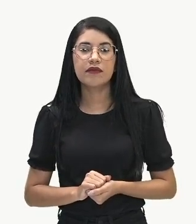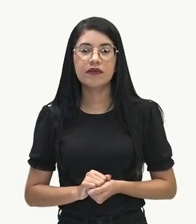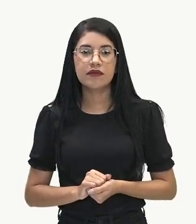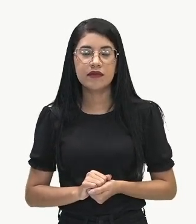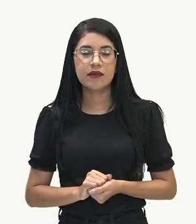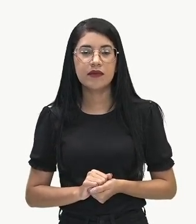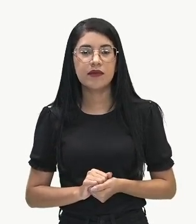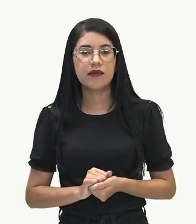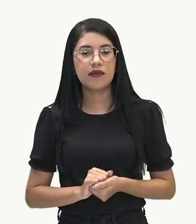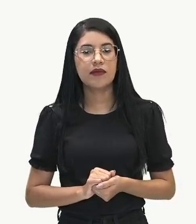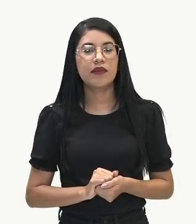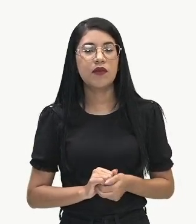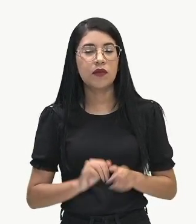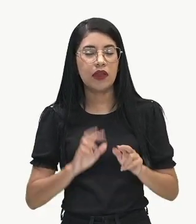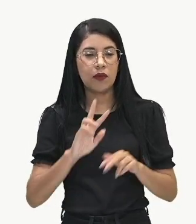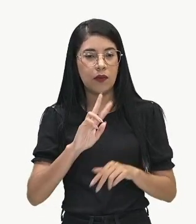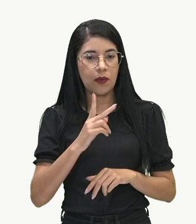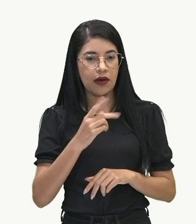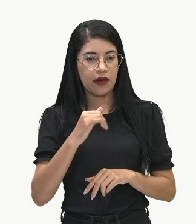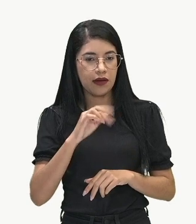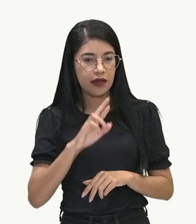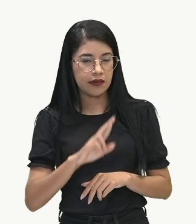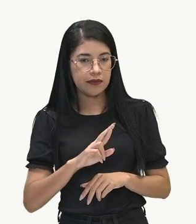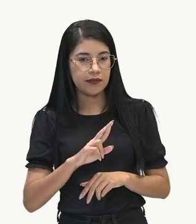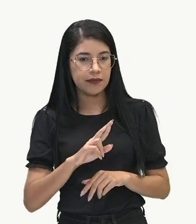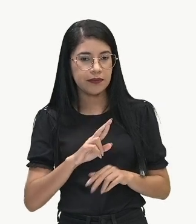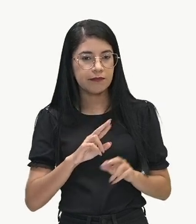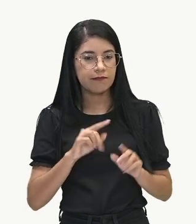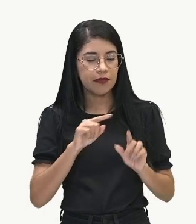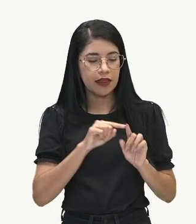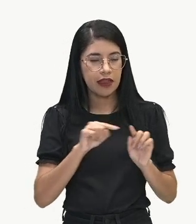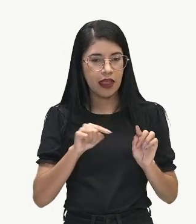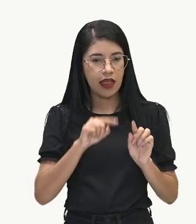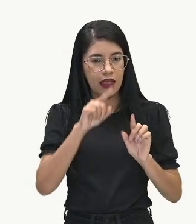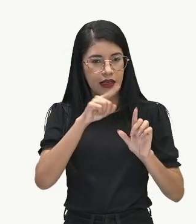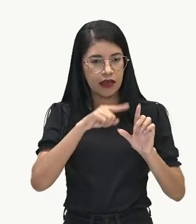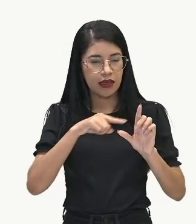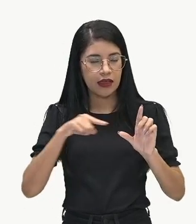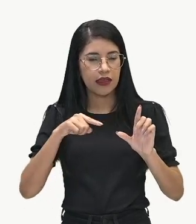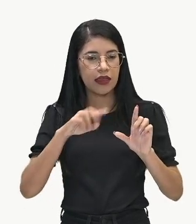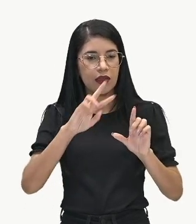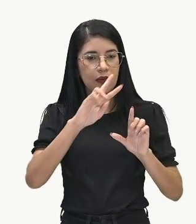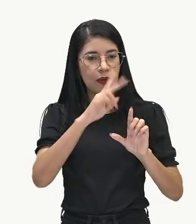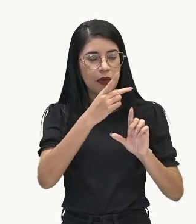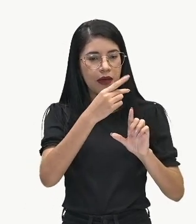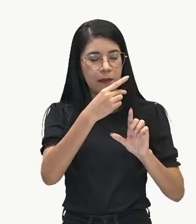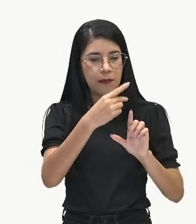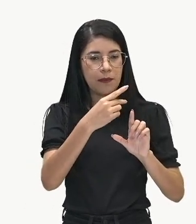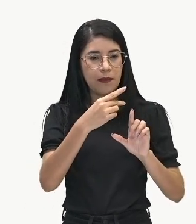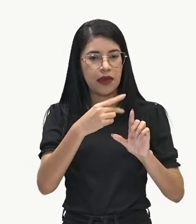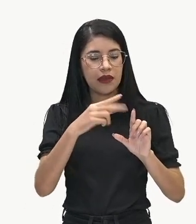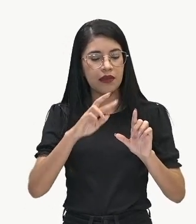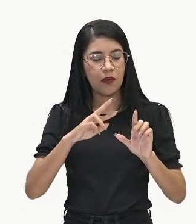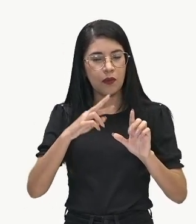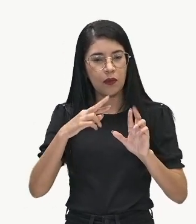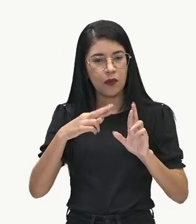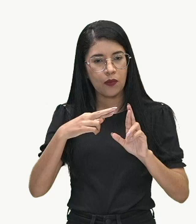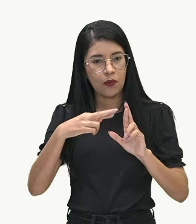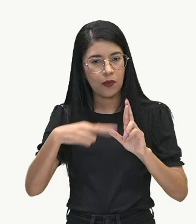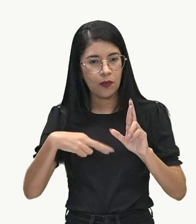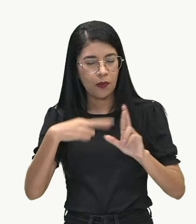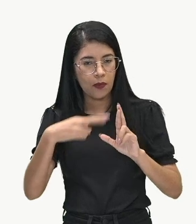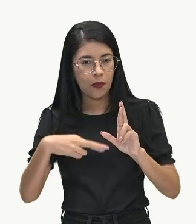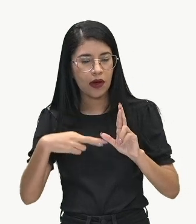aqui, e aqui é o produto, ó. Ou seja, o produto tem uma entalpia maior do